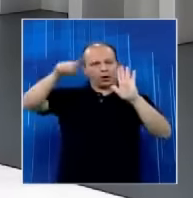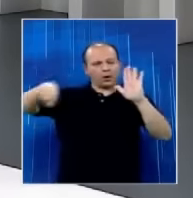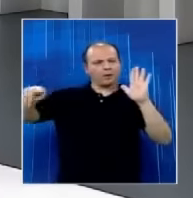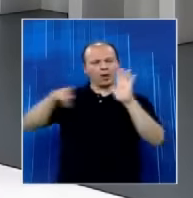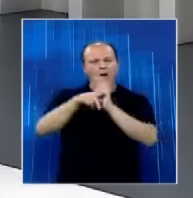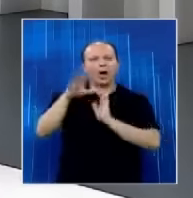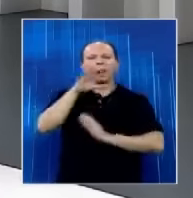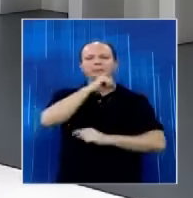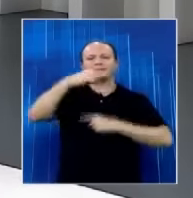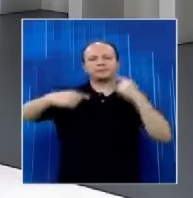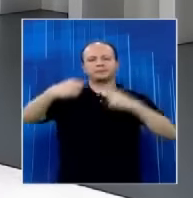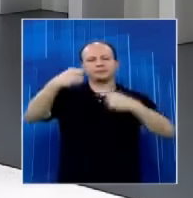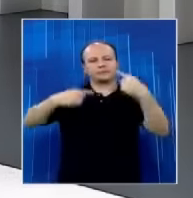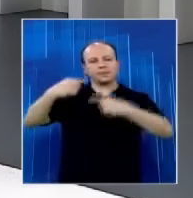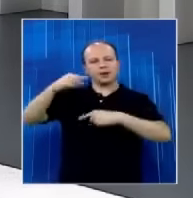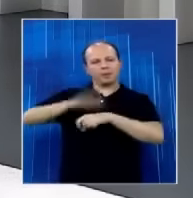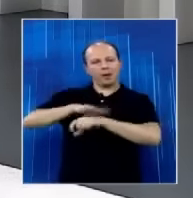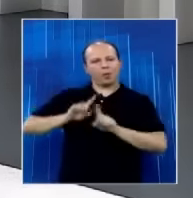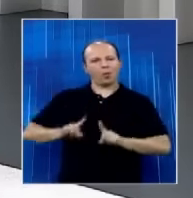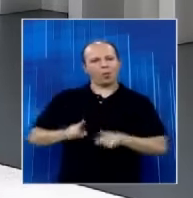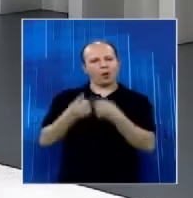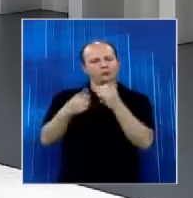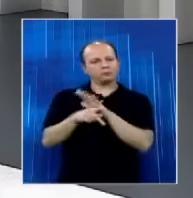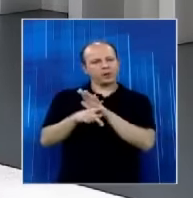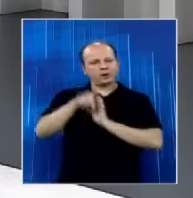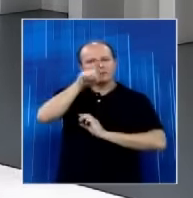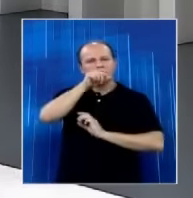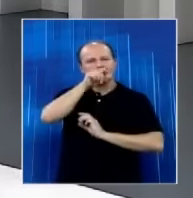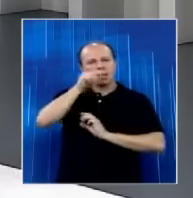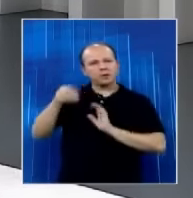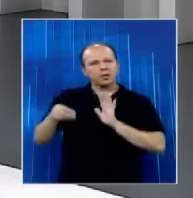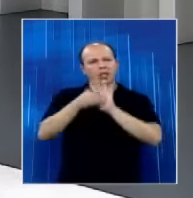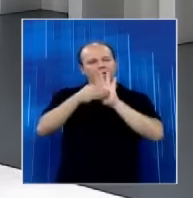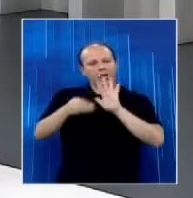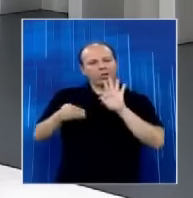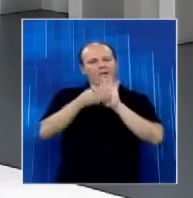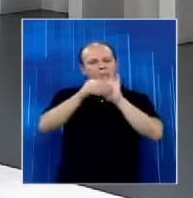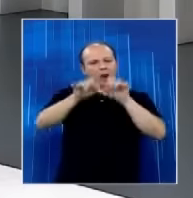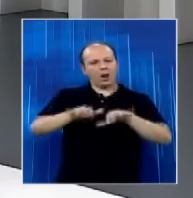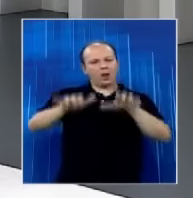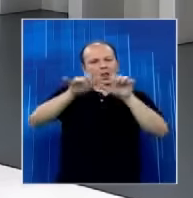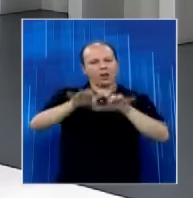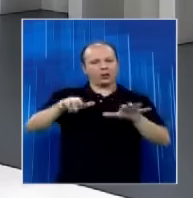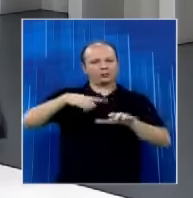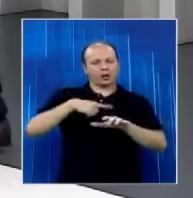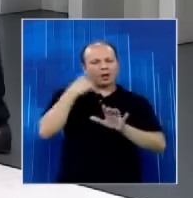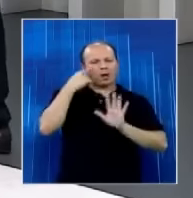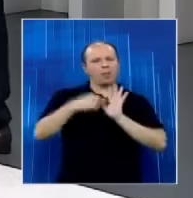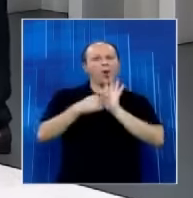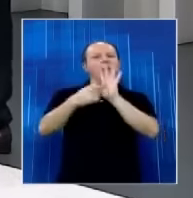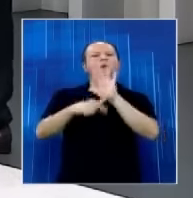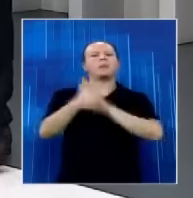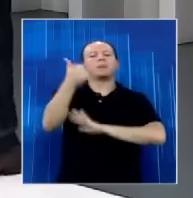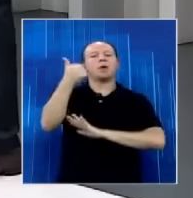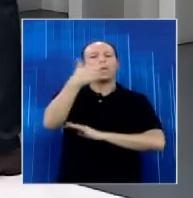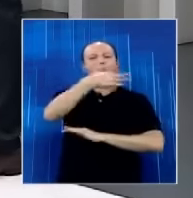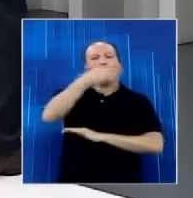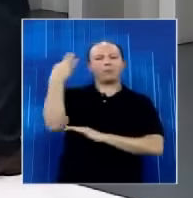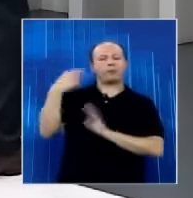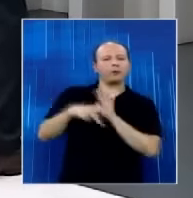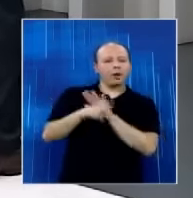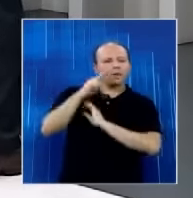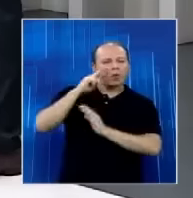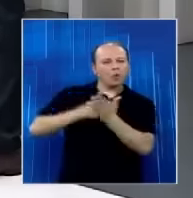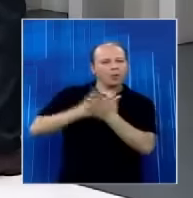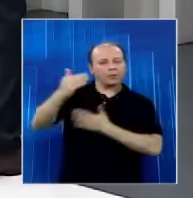pontos altos do debate que provocaram mais comoção, mais tweets e retweets. Não sei se dá para a gente mostrar. O primeiro, obviamente, quando o debate